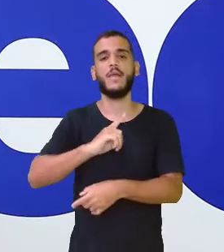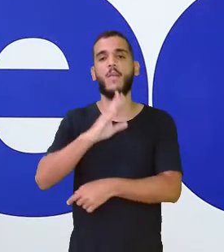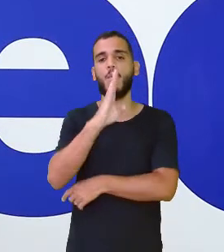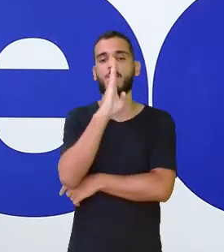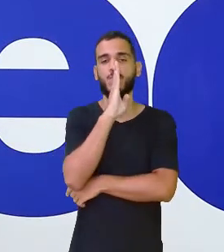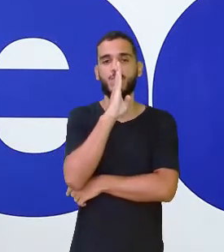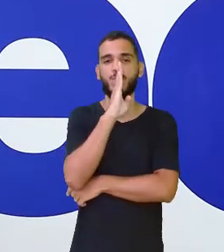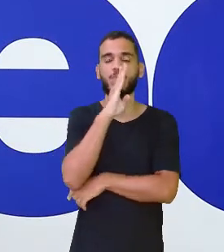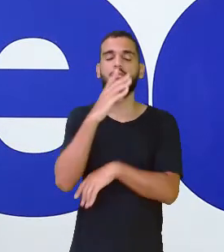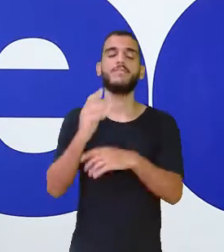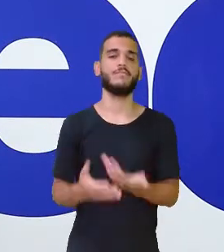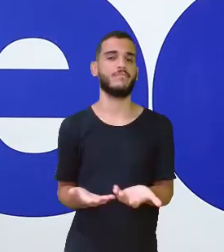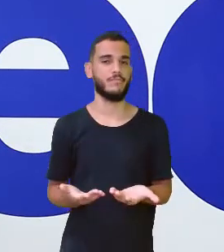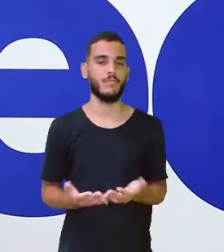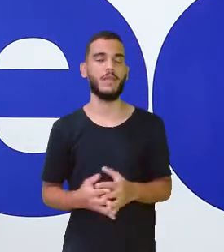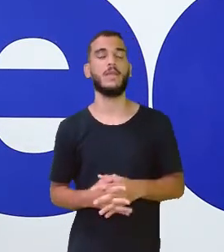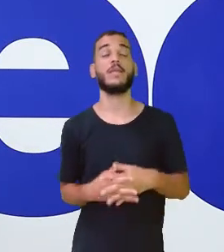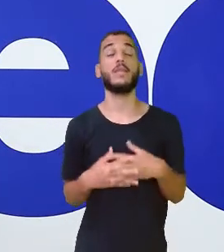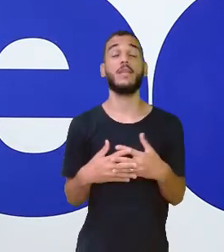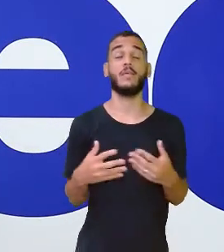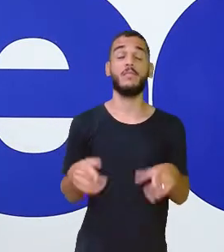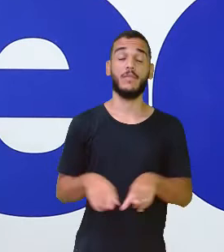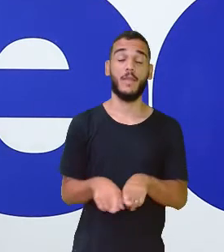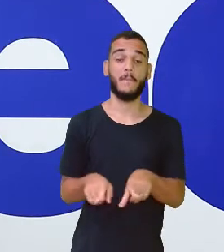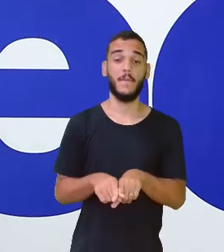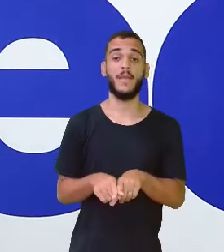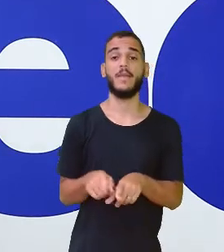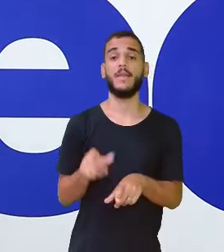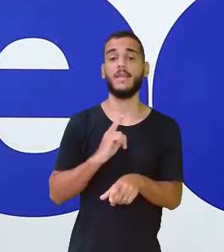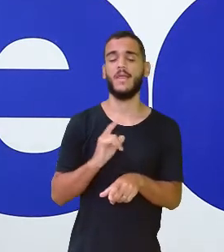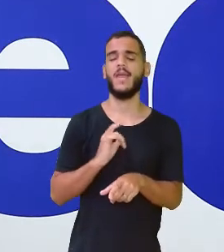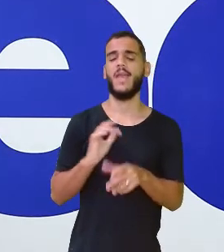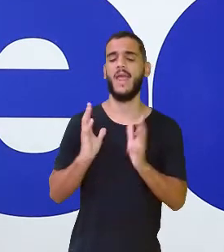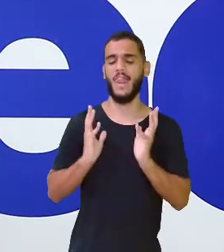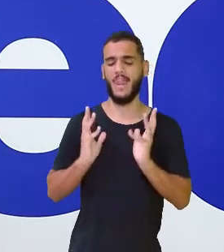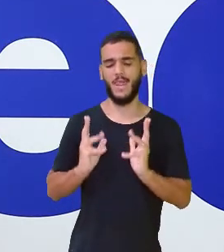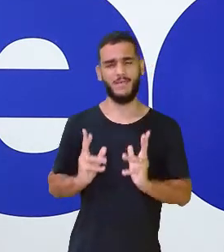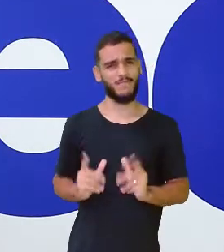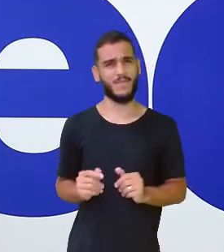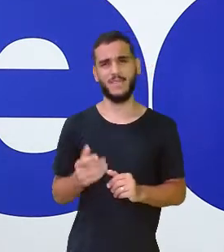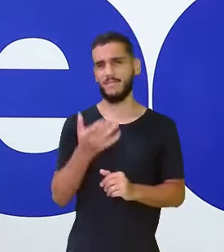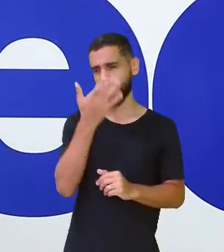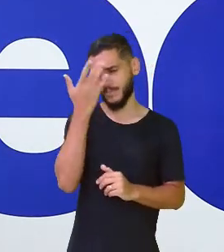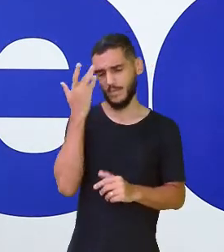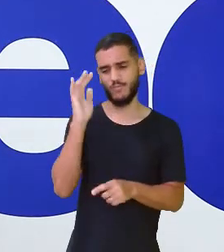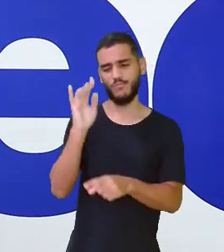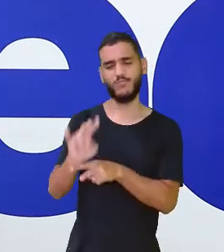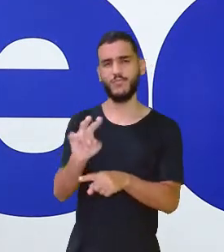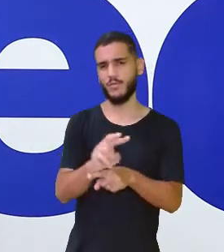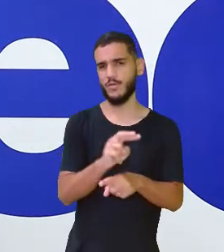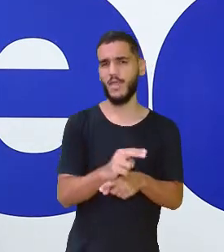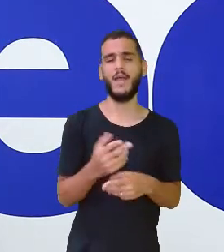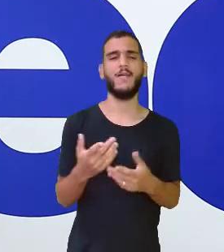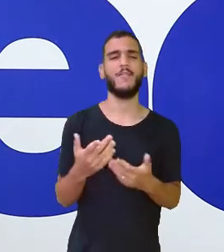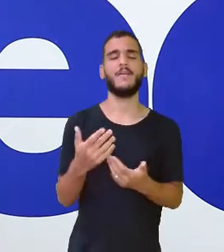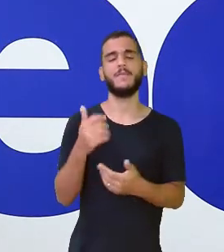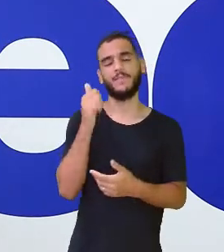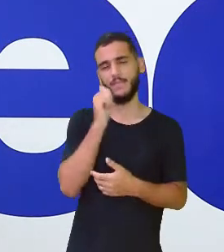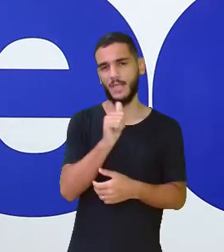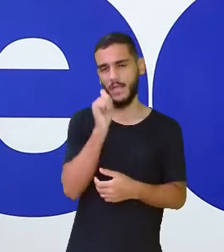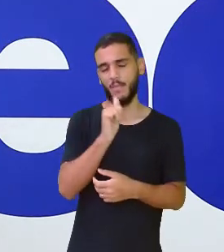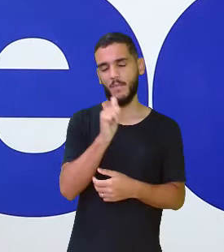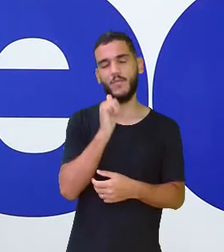chamar de criado mudo. Vimos a questão da higiene, de quem fazia a higiene da Sinhá e lá